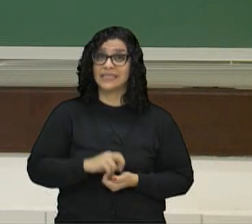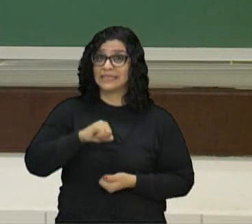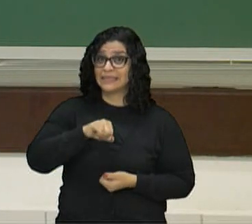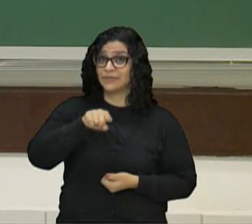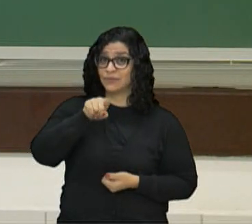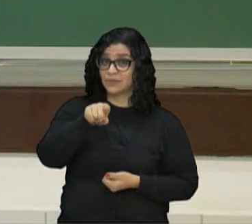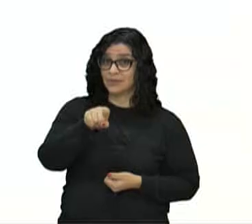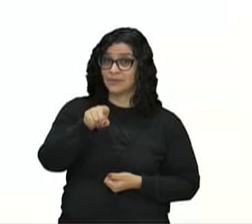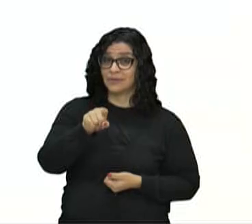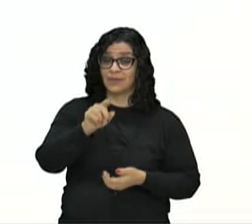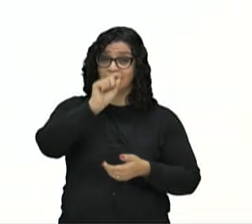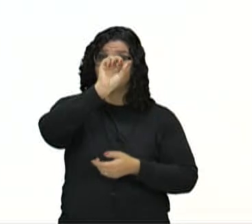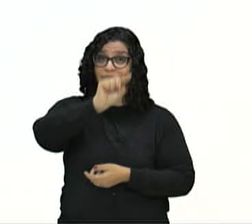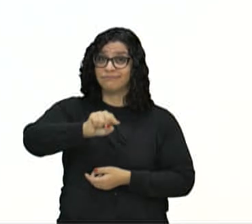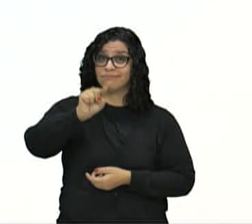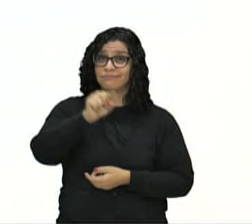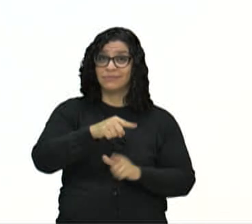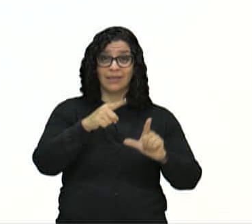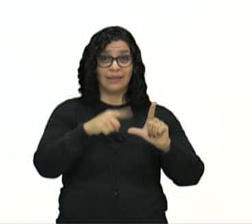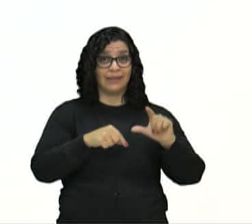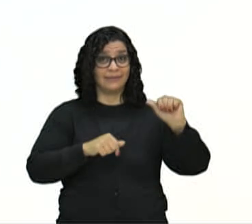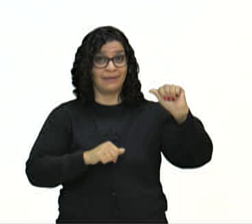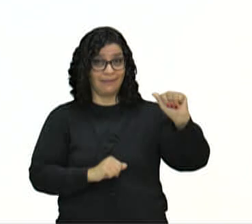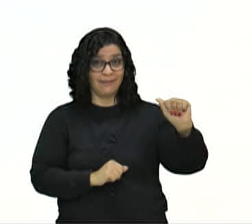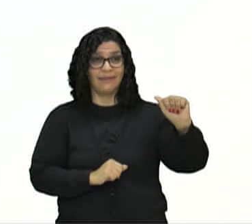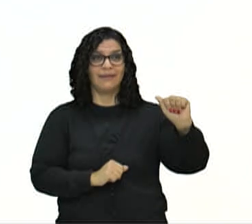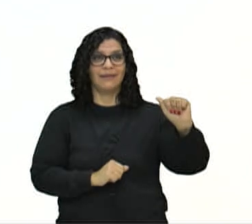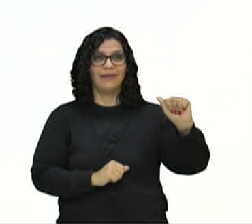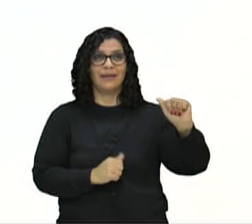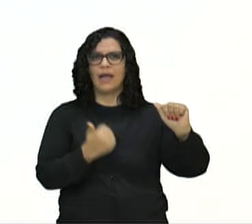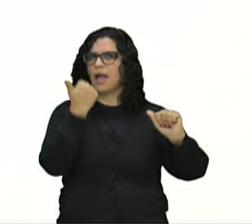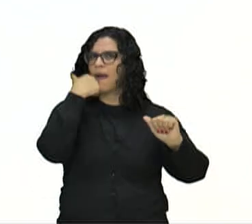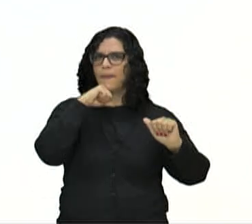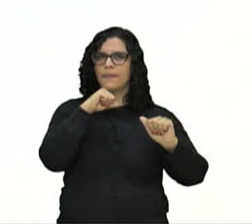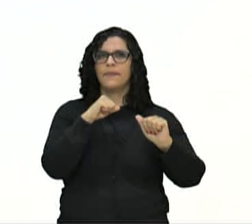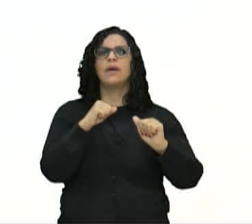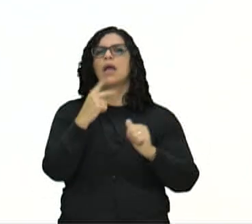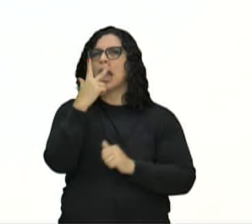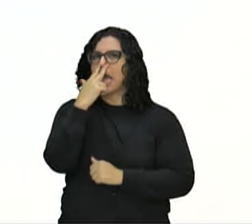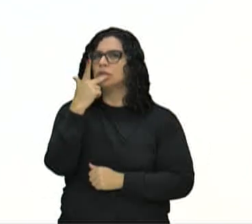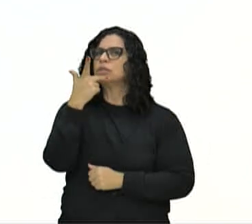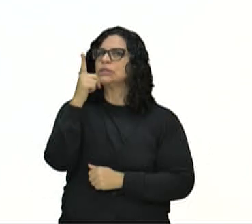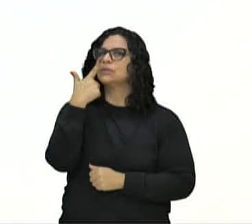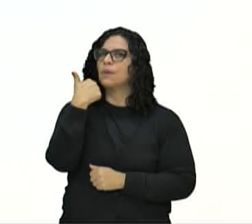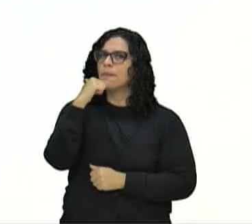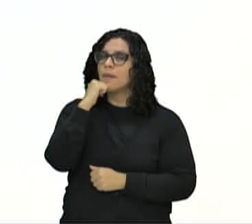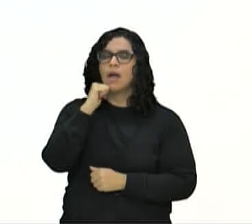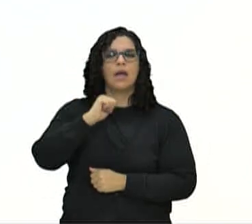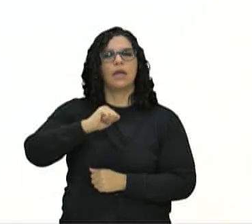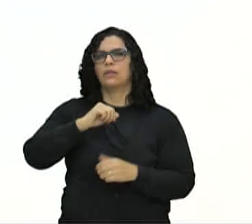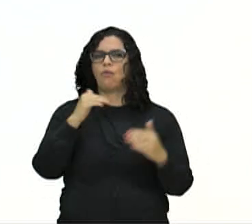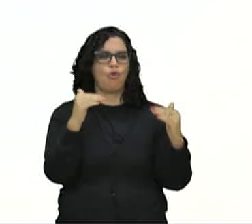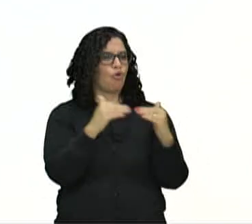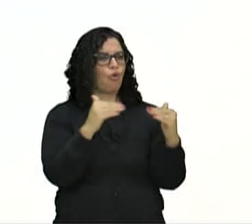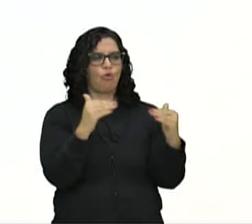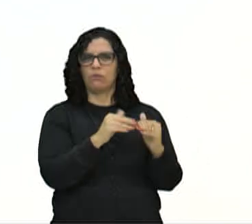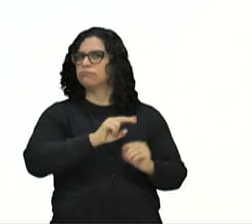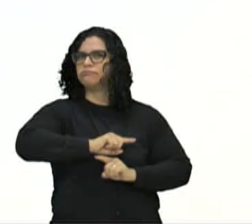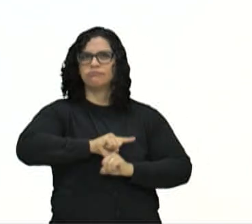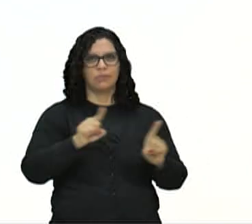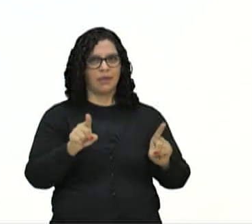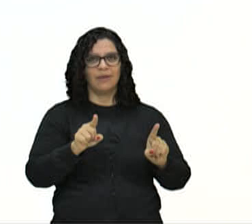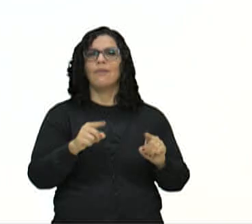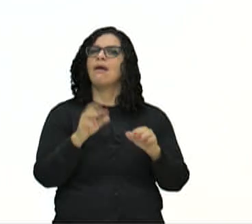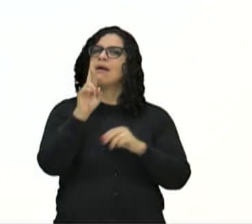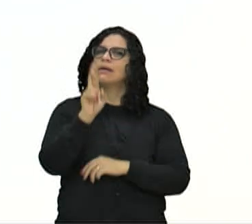Se você marcou a resposta a mãe acha que o pai não concordaria.